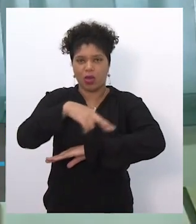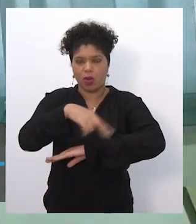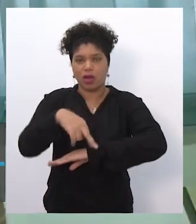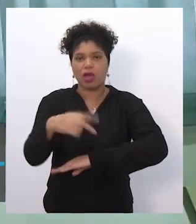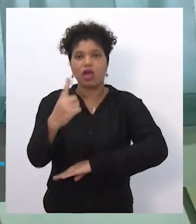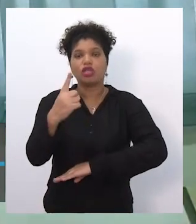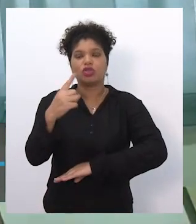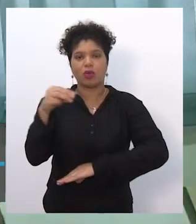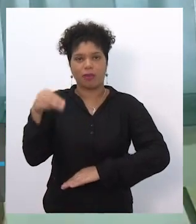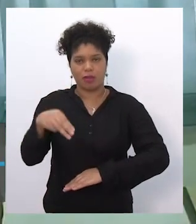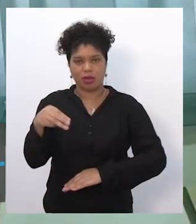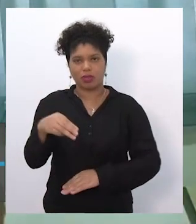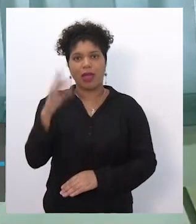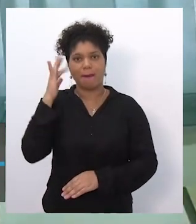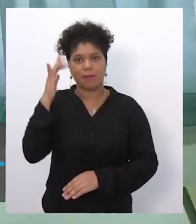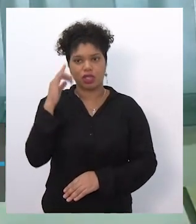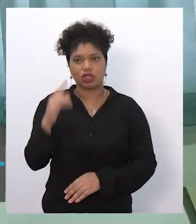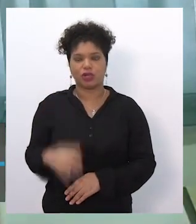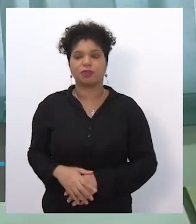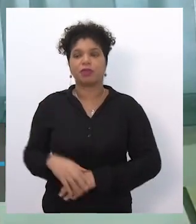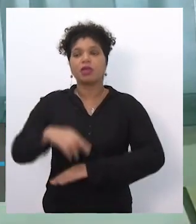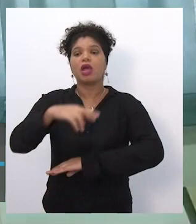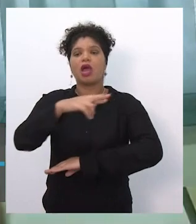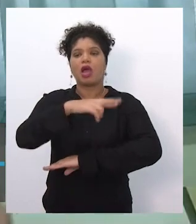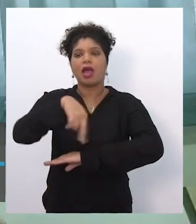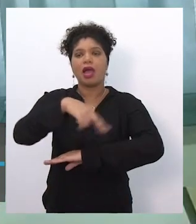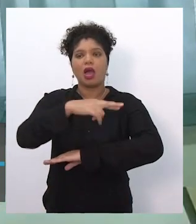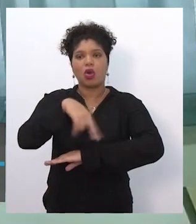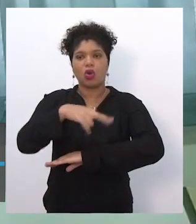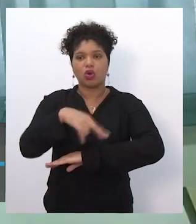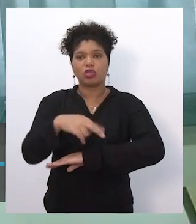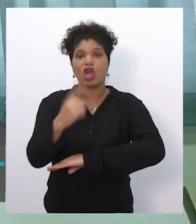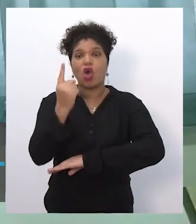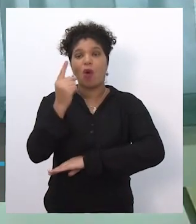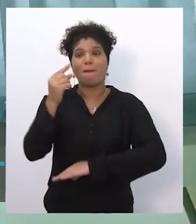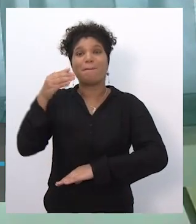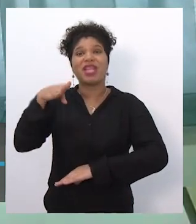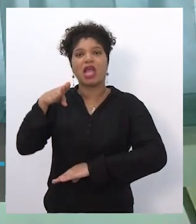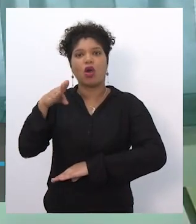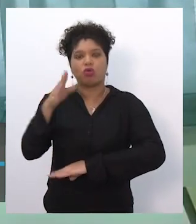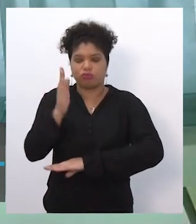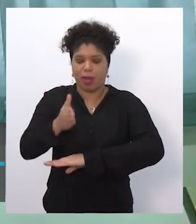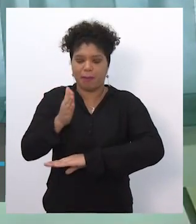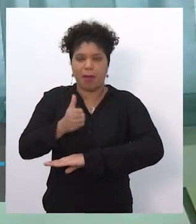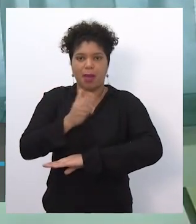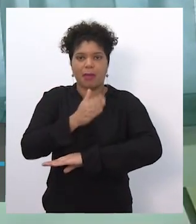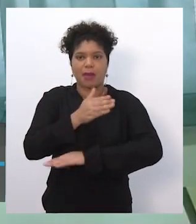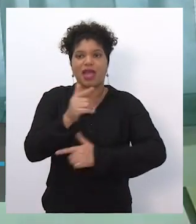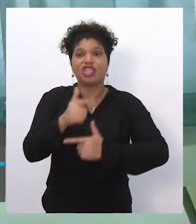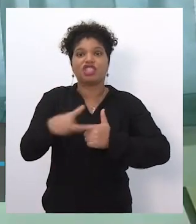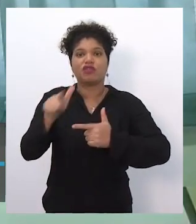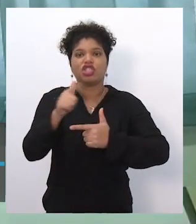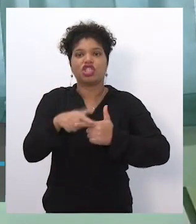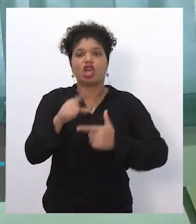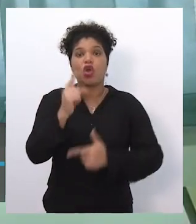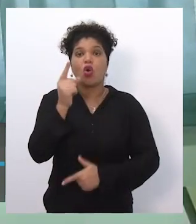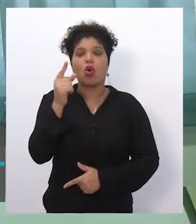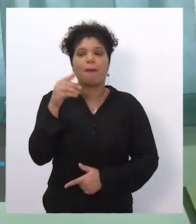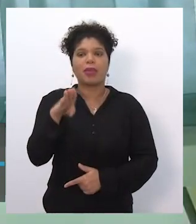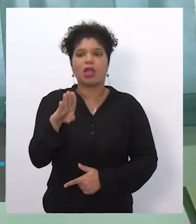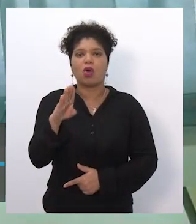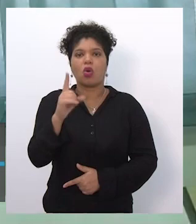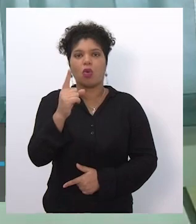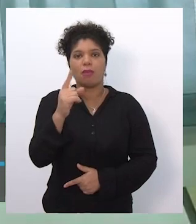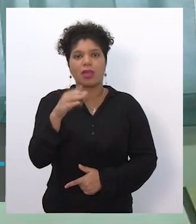1 nanômetro. Você divide esse nanômetro em 1 bilhão. É exatamente mesmo, em 1 bilhão.